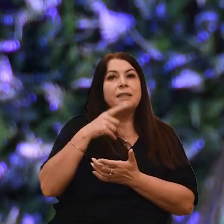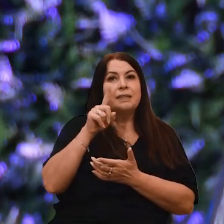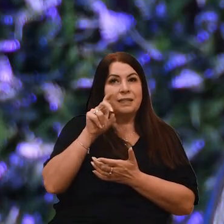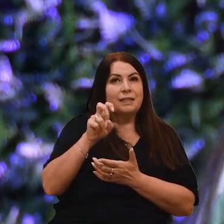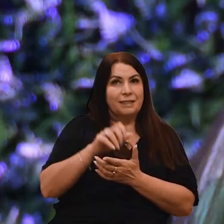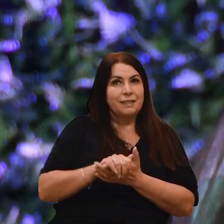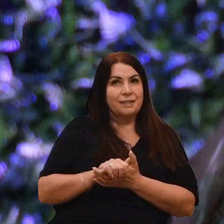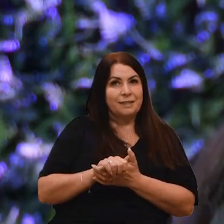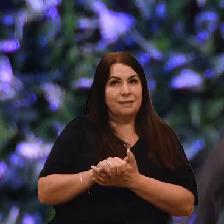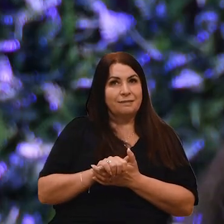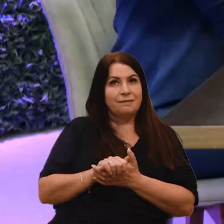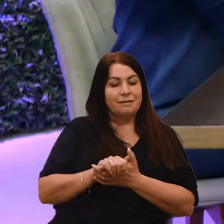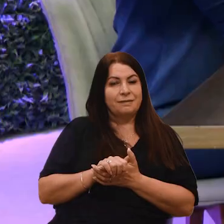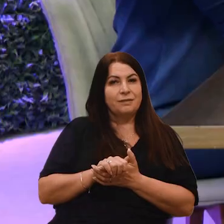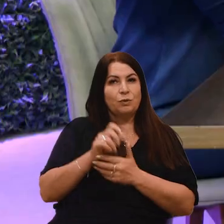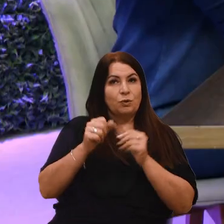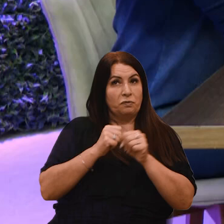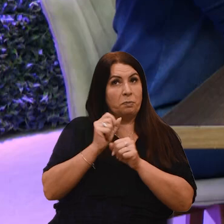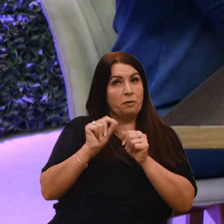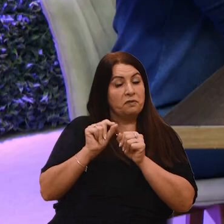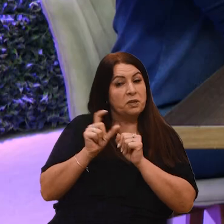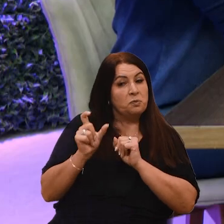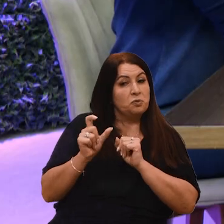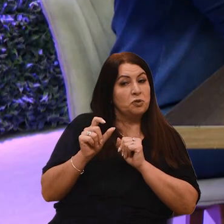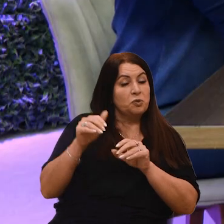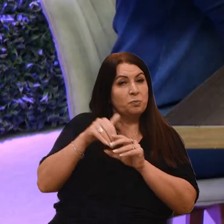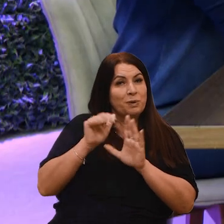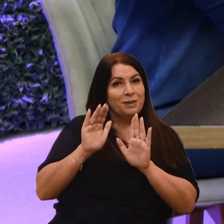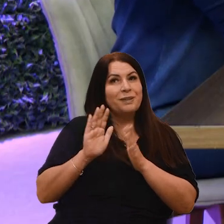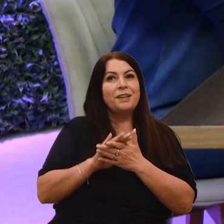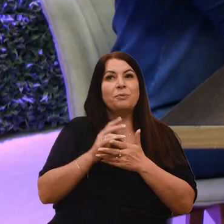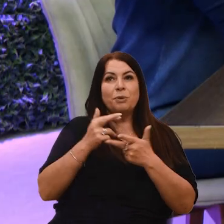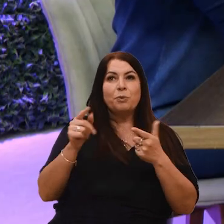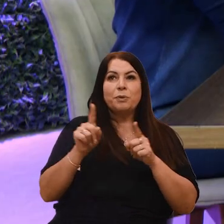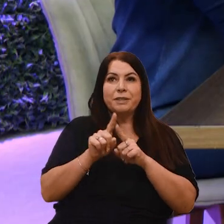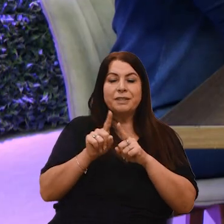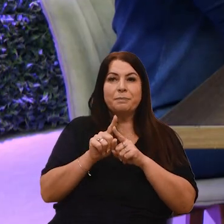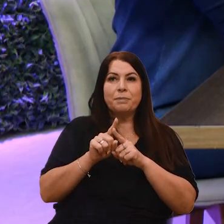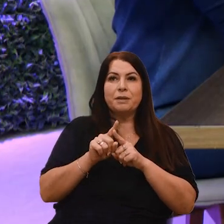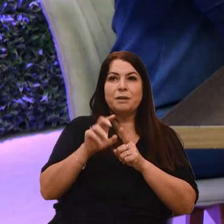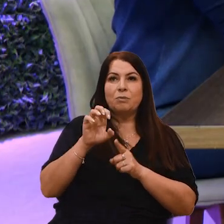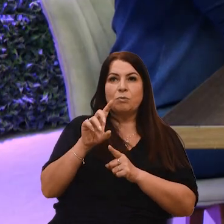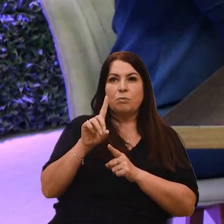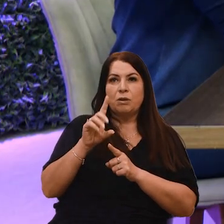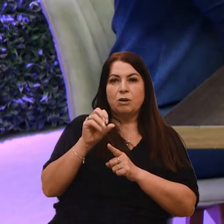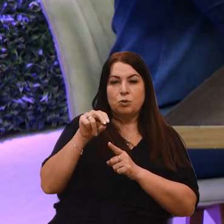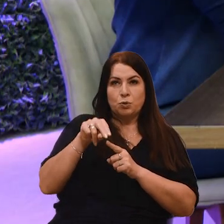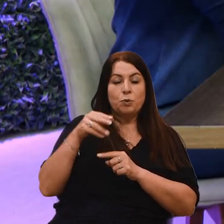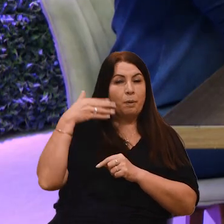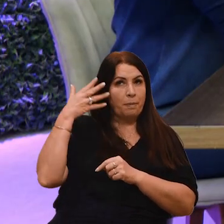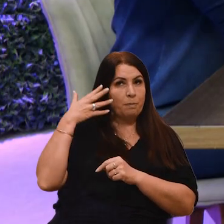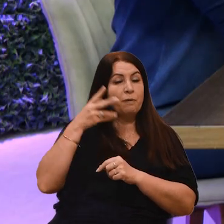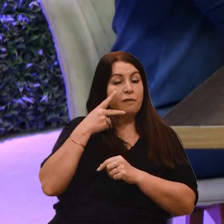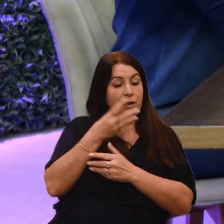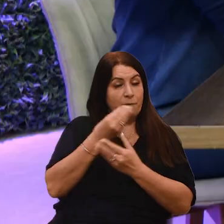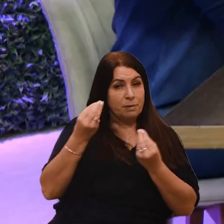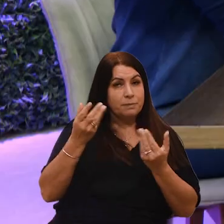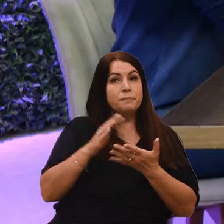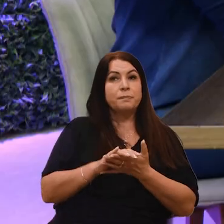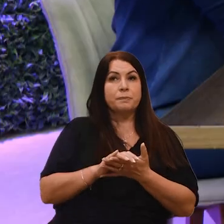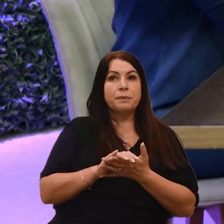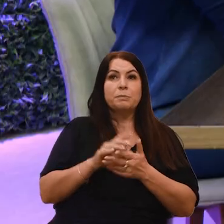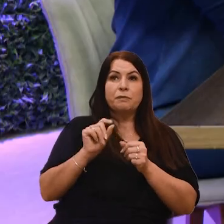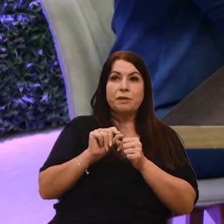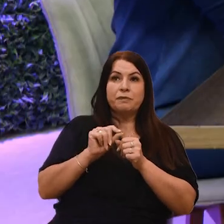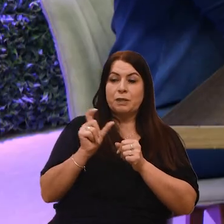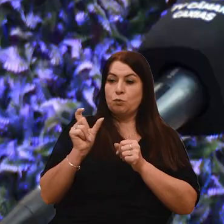15. Ano que vem ela já pode fazer o título de então, eleitor, isso né? era uma coisa também que o Edson, nas palestras lá, reforçava muito. Para